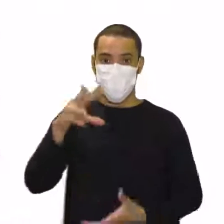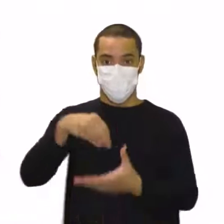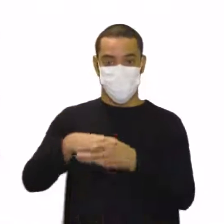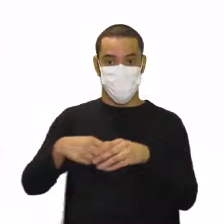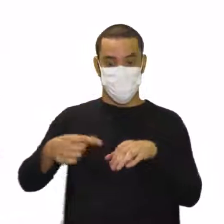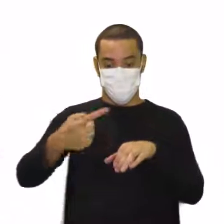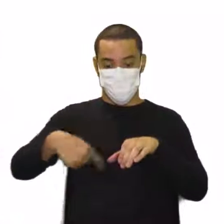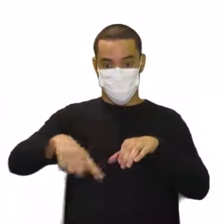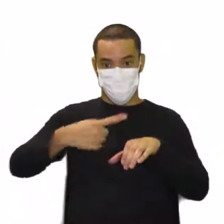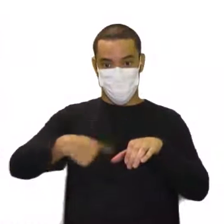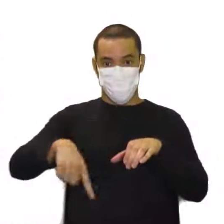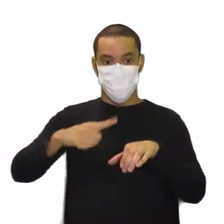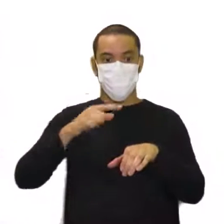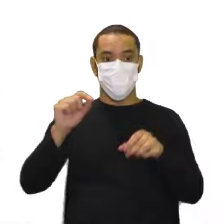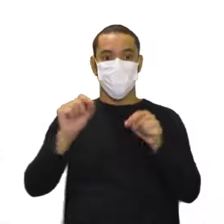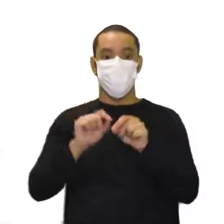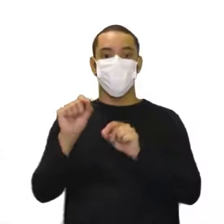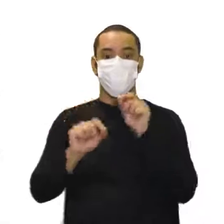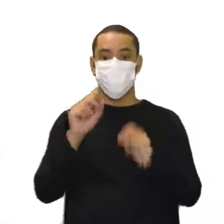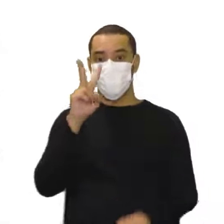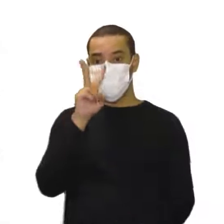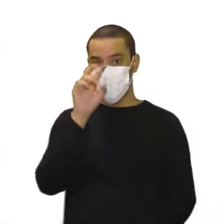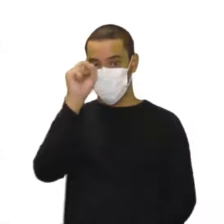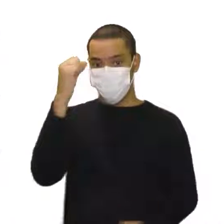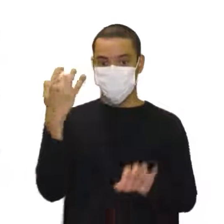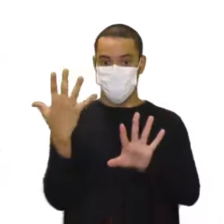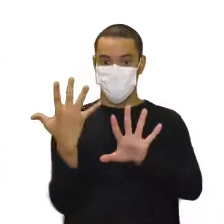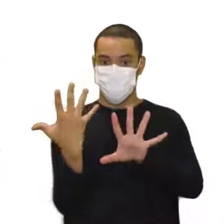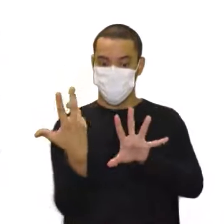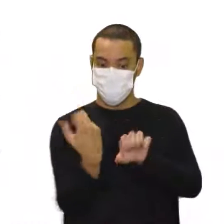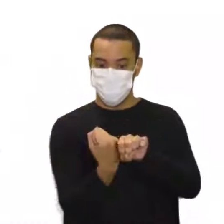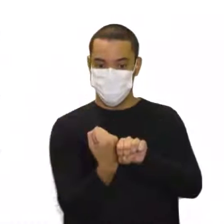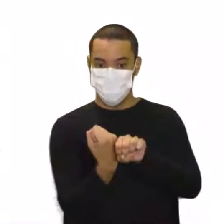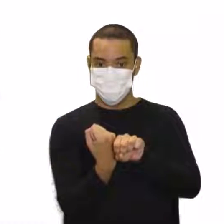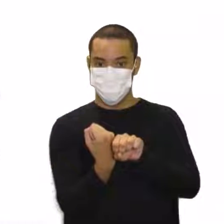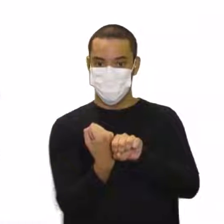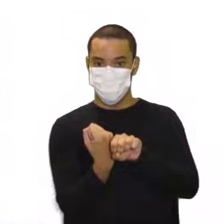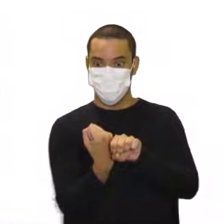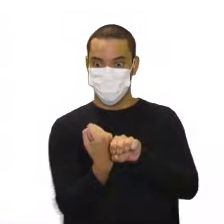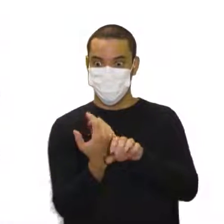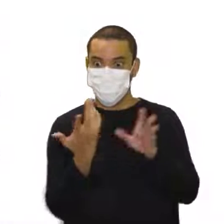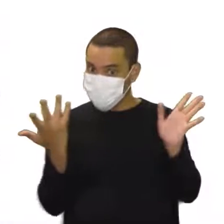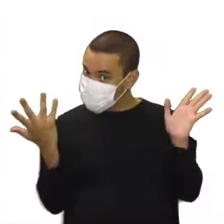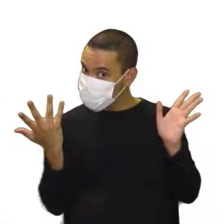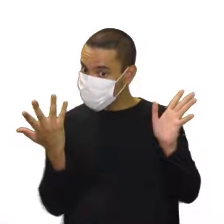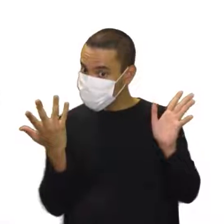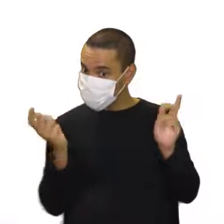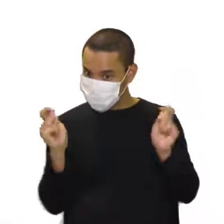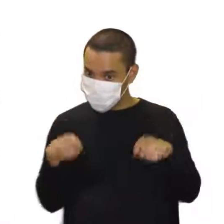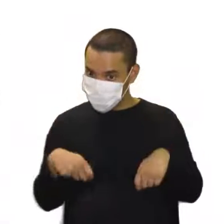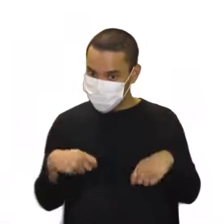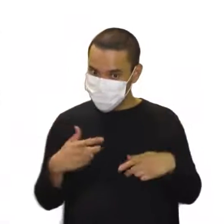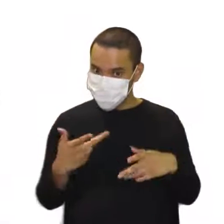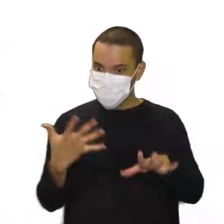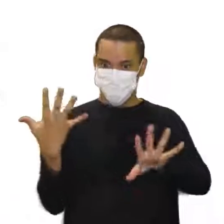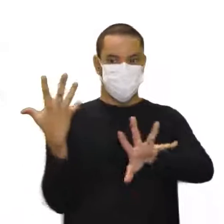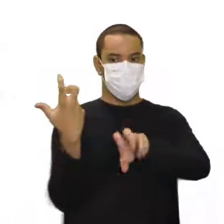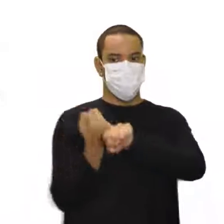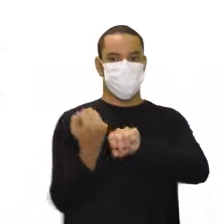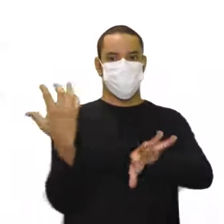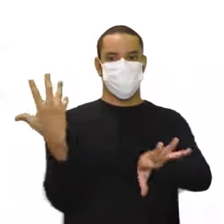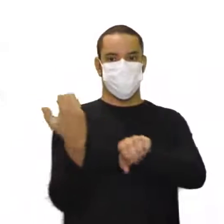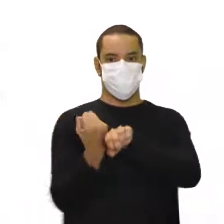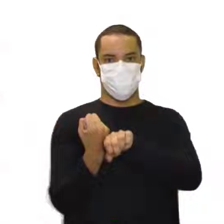anel, causando uma força de atração entre o anel e o ímã. Força de atração, está